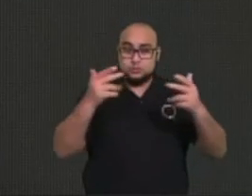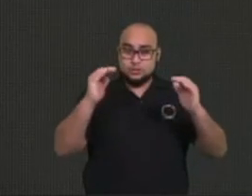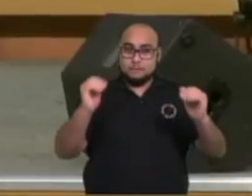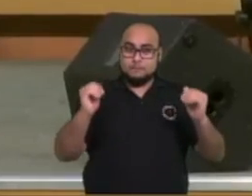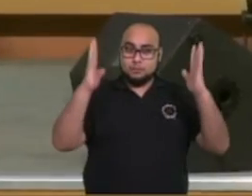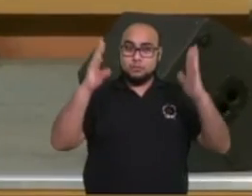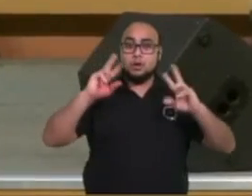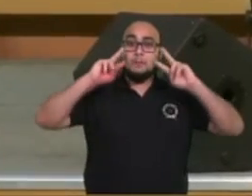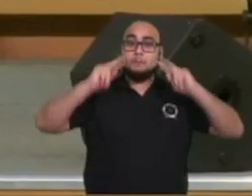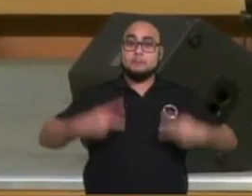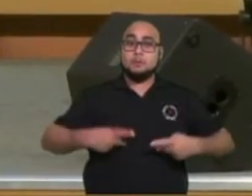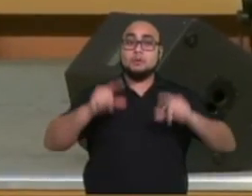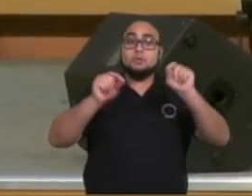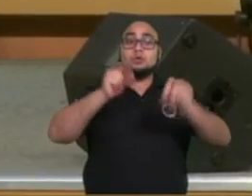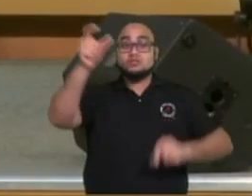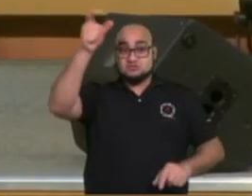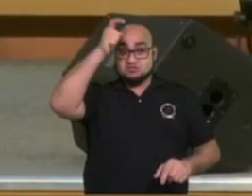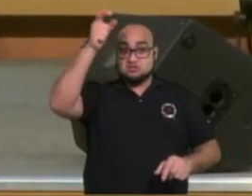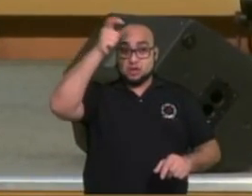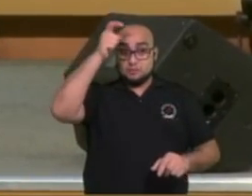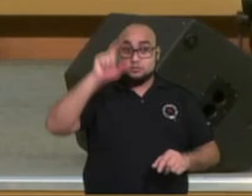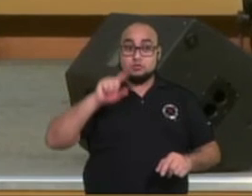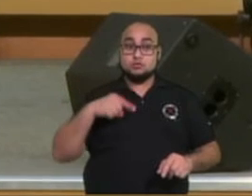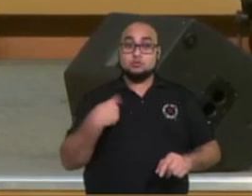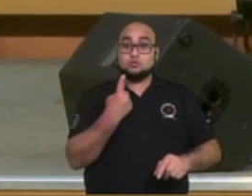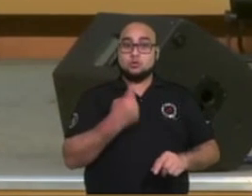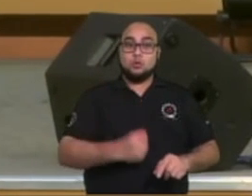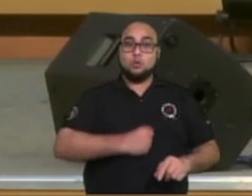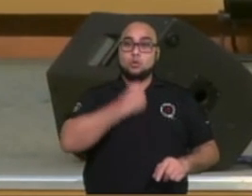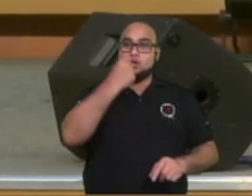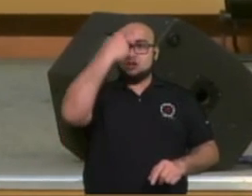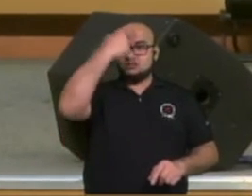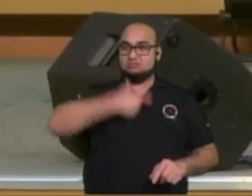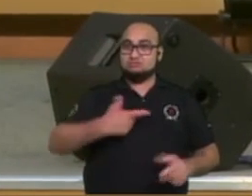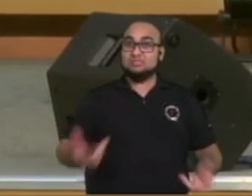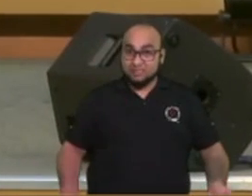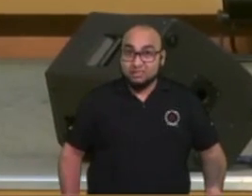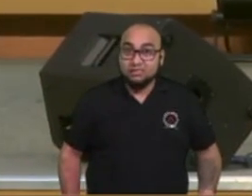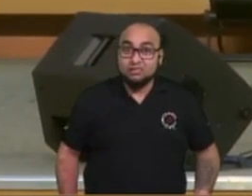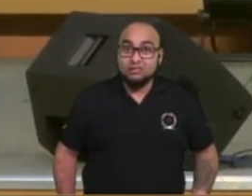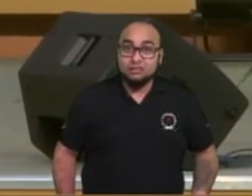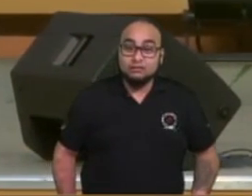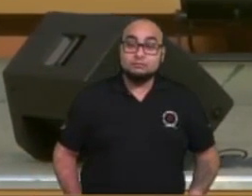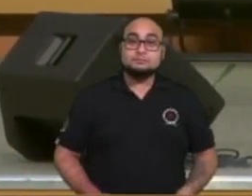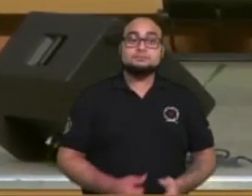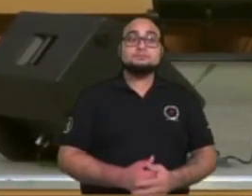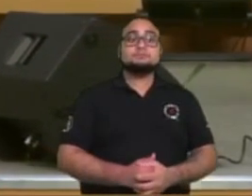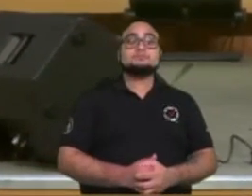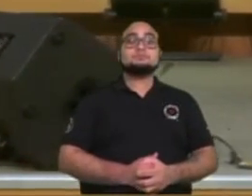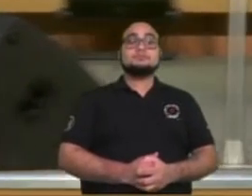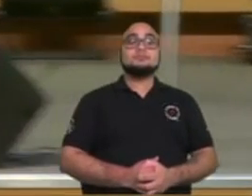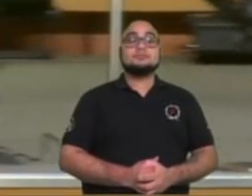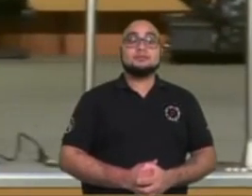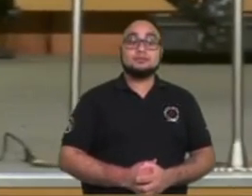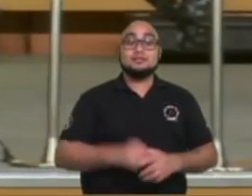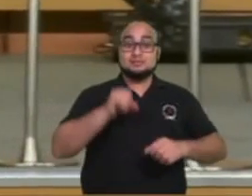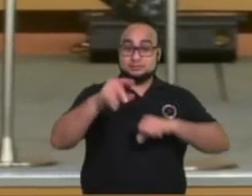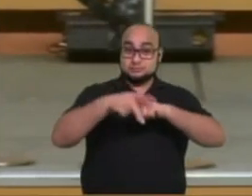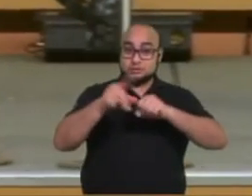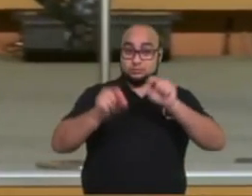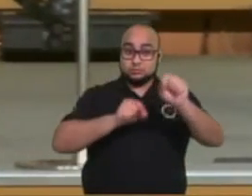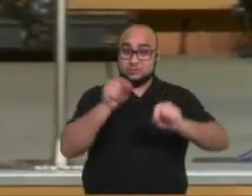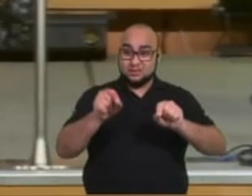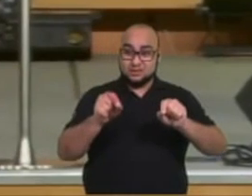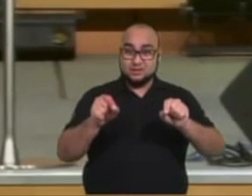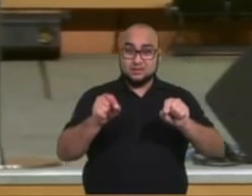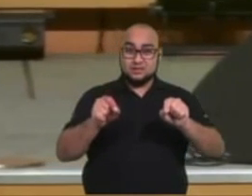em João 10 10 x cobra dele é roubar matar e destruir a primeira Pedro 58 de sede sóbrios vigiai